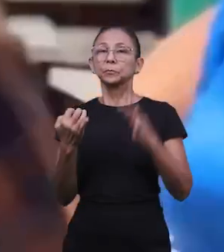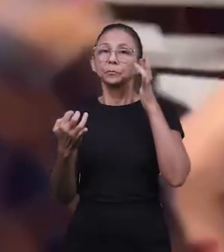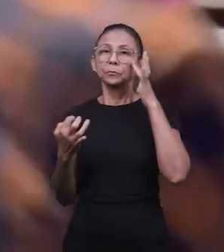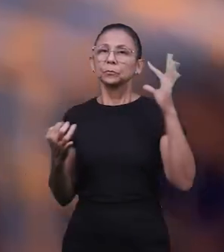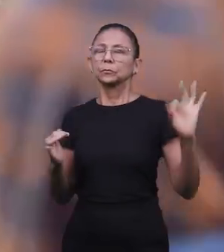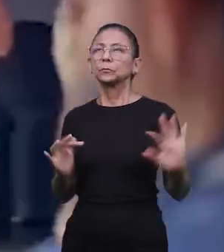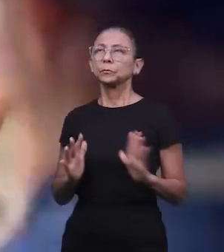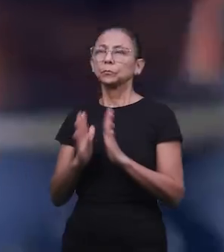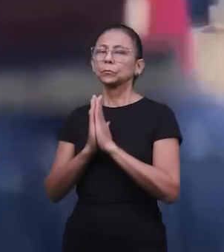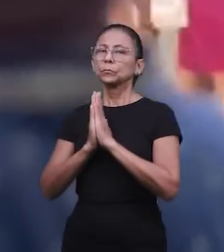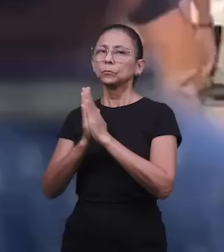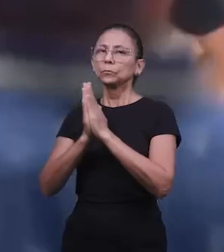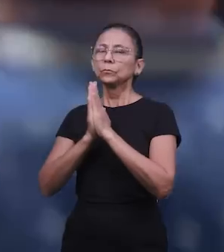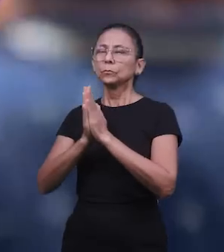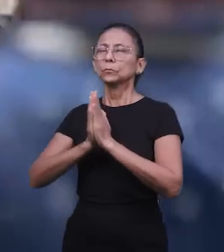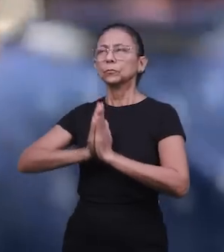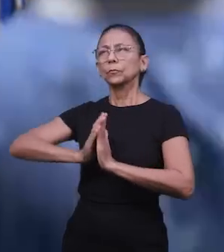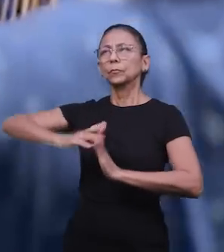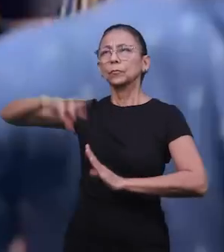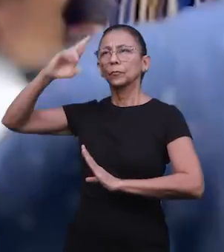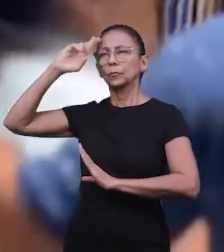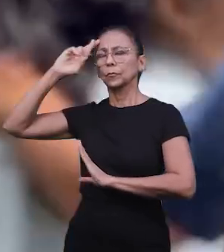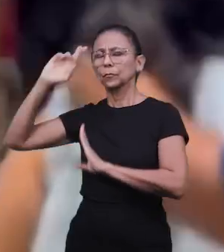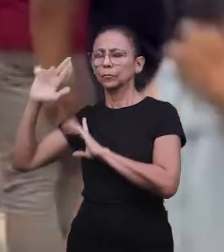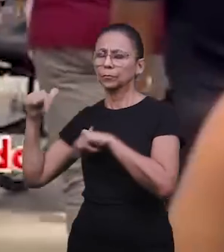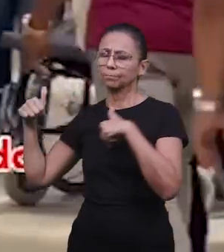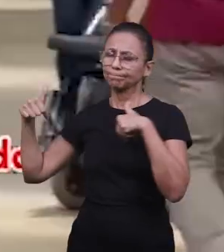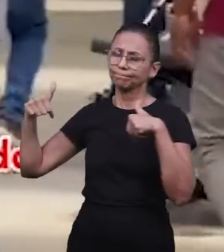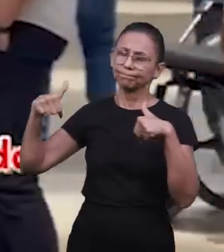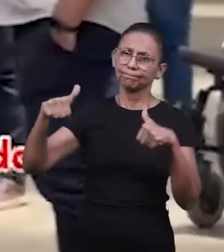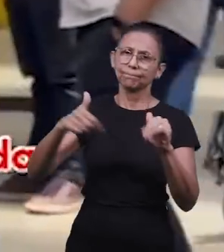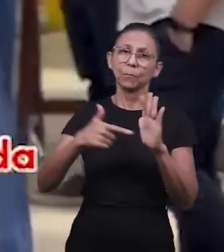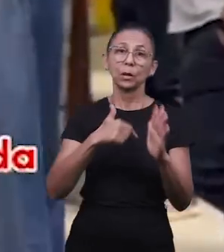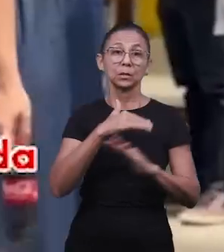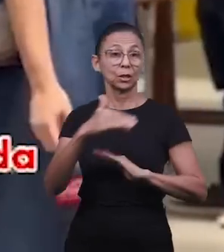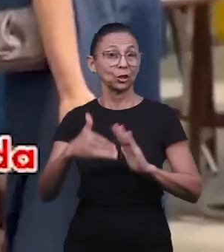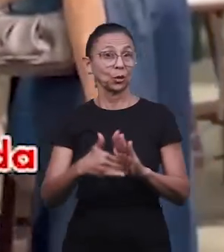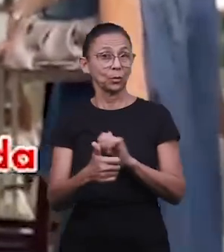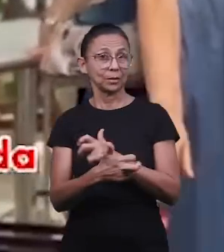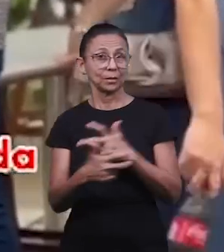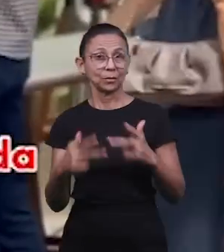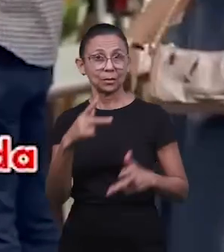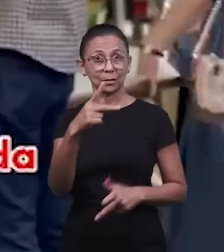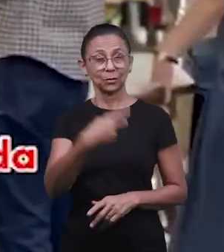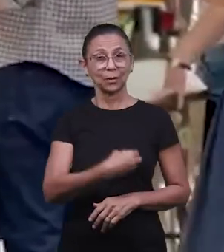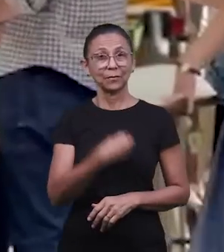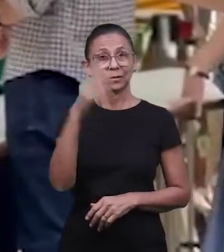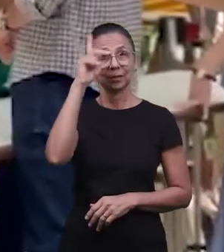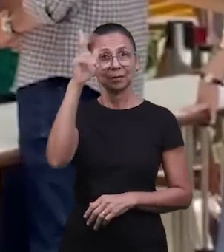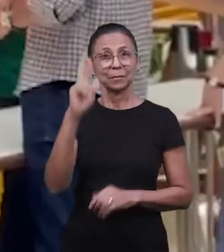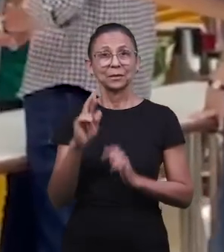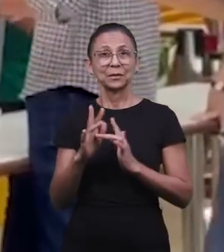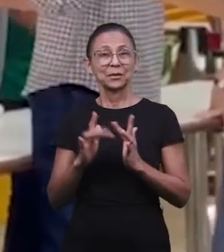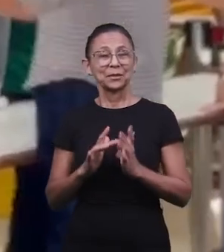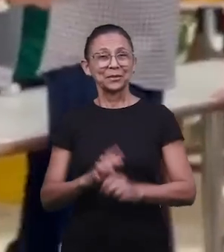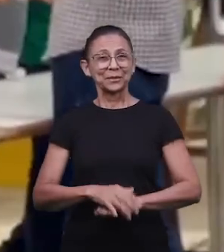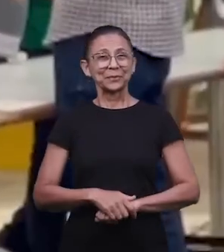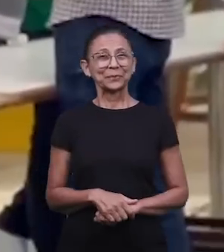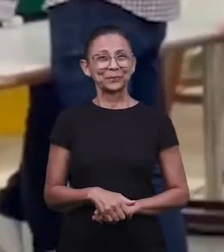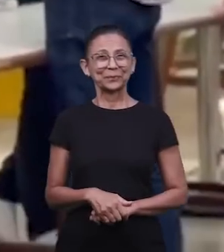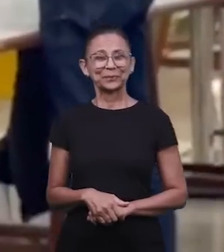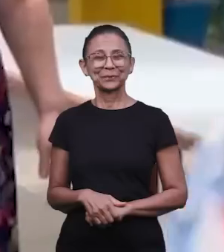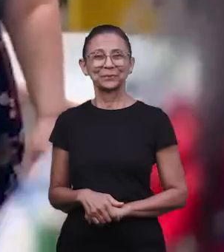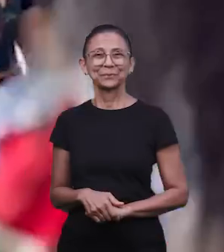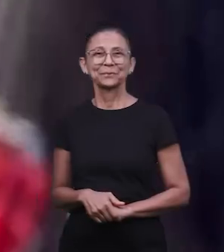vigilância, em constante oração, para que o Senhor mova e também direcione todas as coisas na sua vida. A paz do Senhor